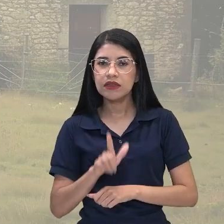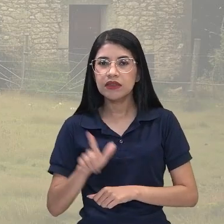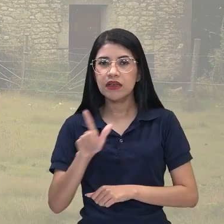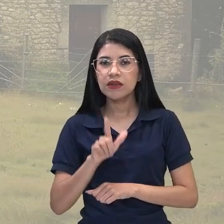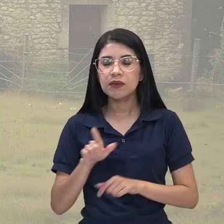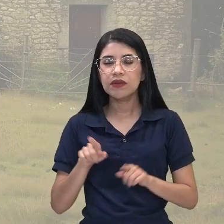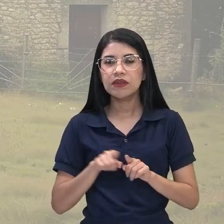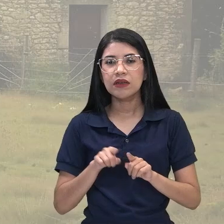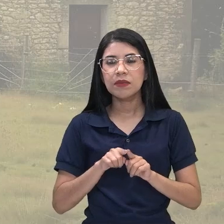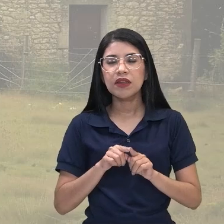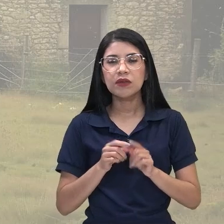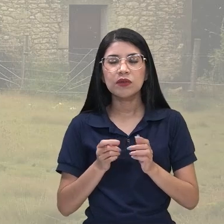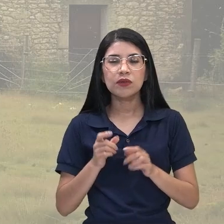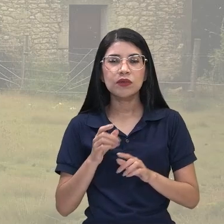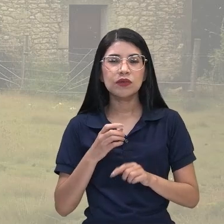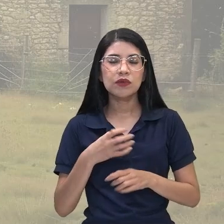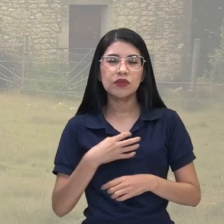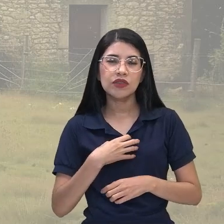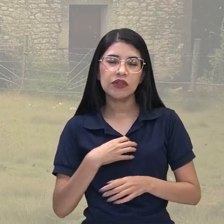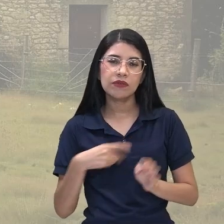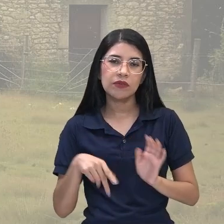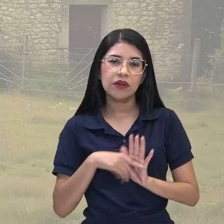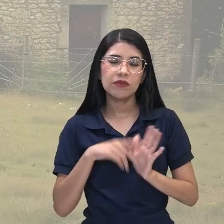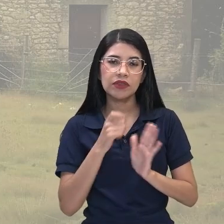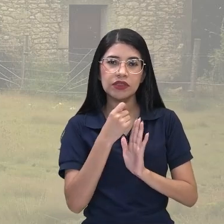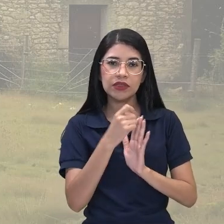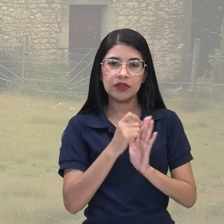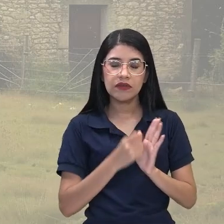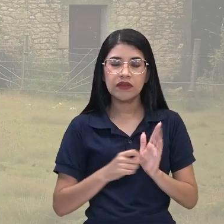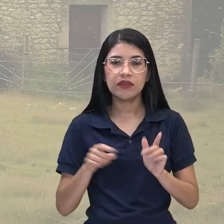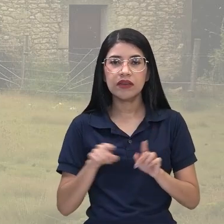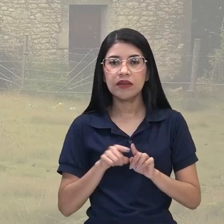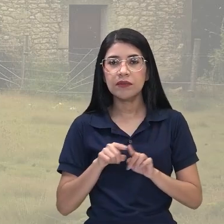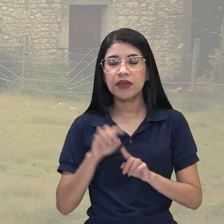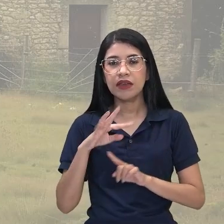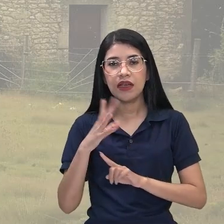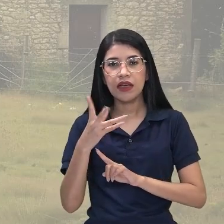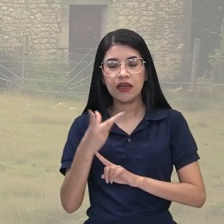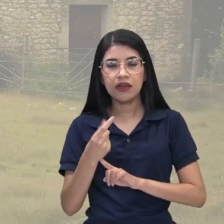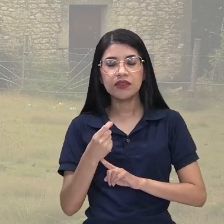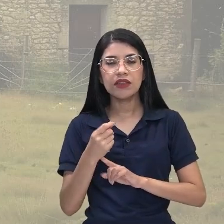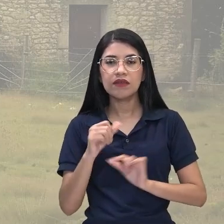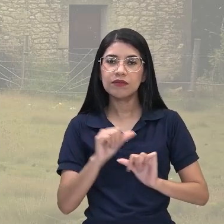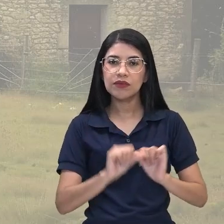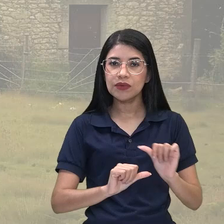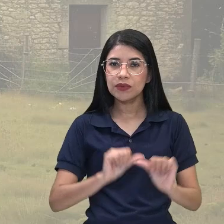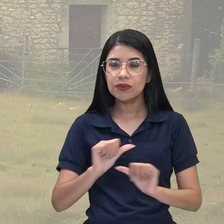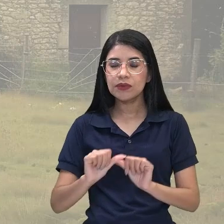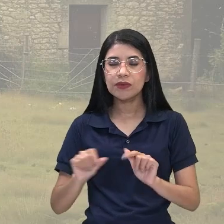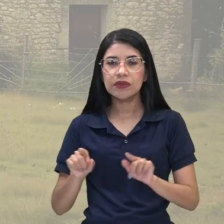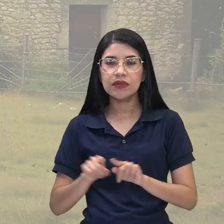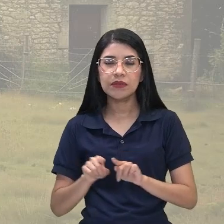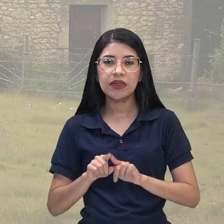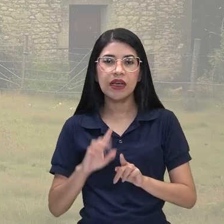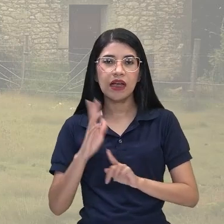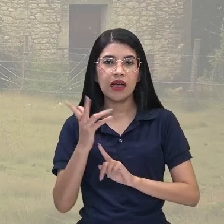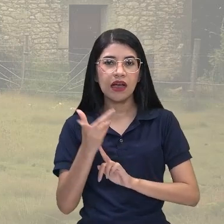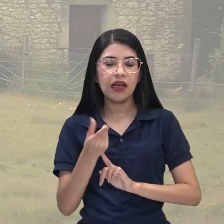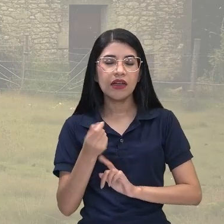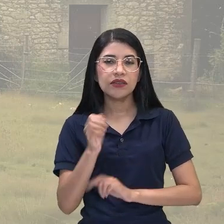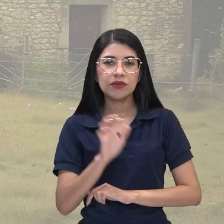de escrever, assim como a arte também vai mudar, A gente fala em arte porque a arte